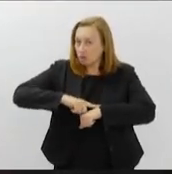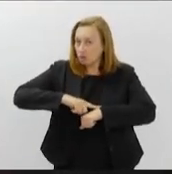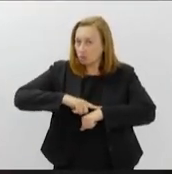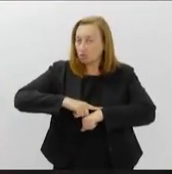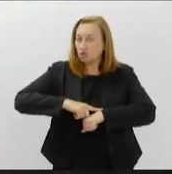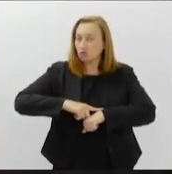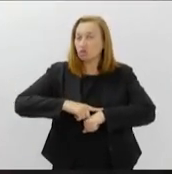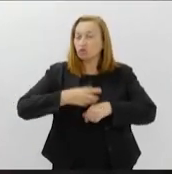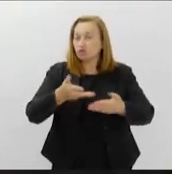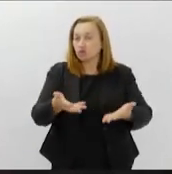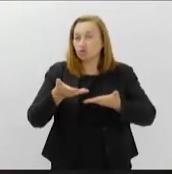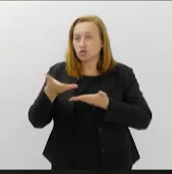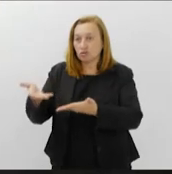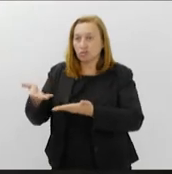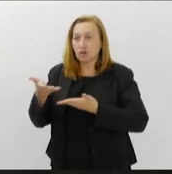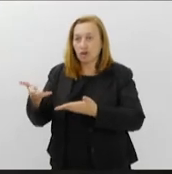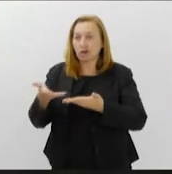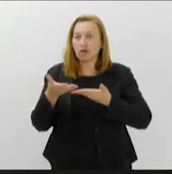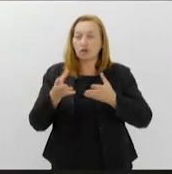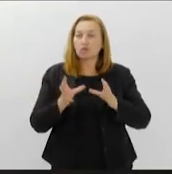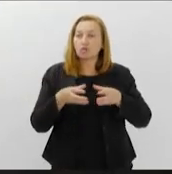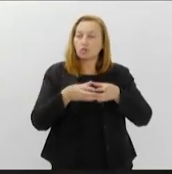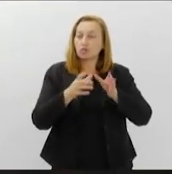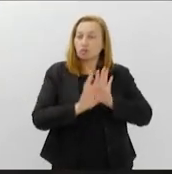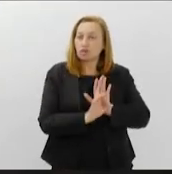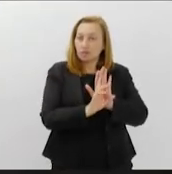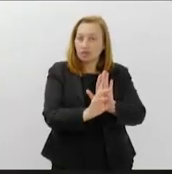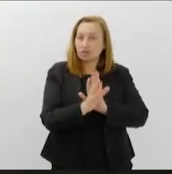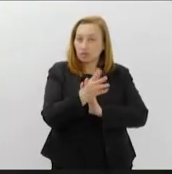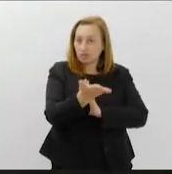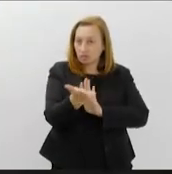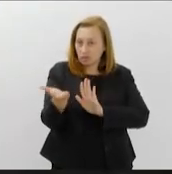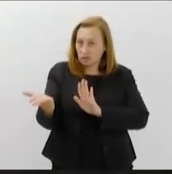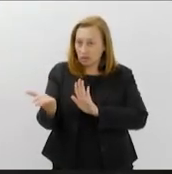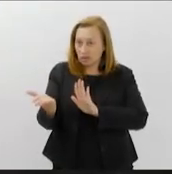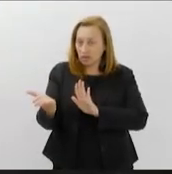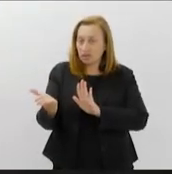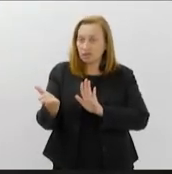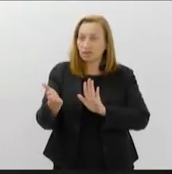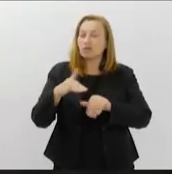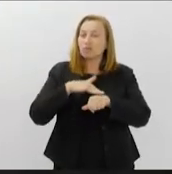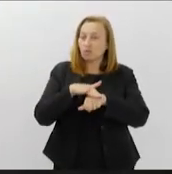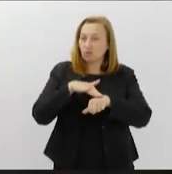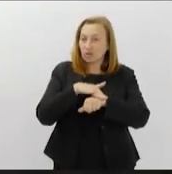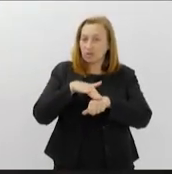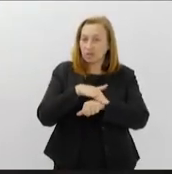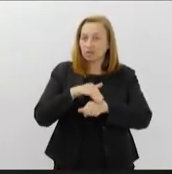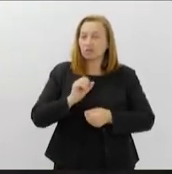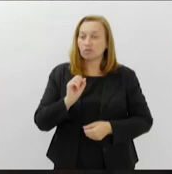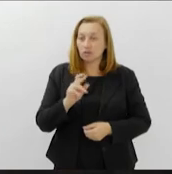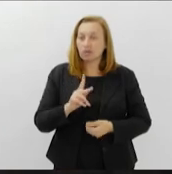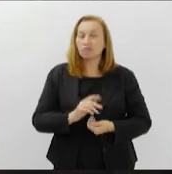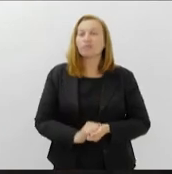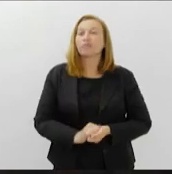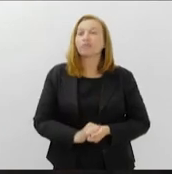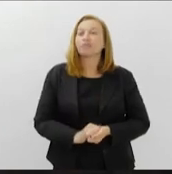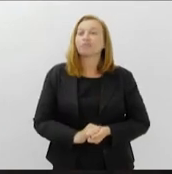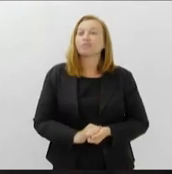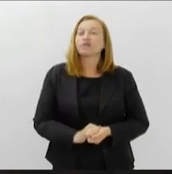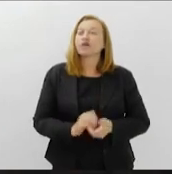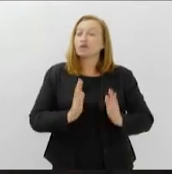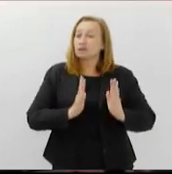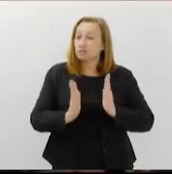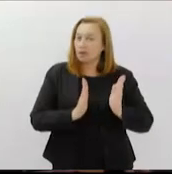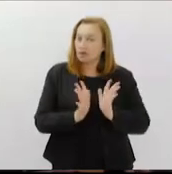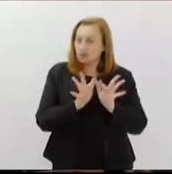né, o grupo de representantes aí de vocês para a mesa para a gente tentar chegar um finalmente, tá? Então vamos para esse prazo